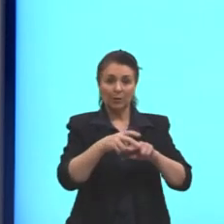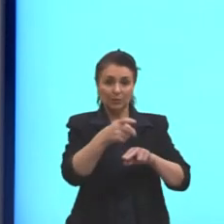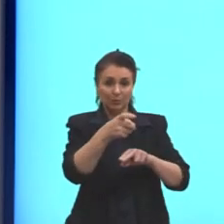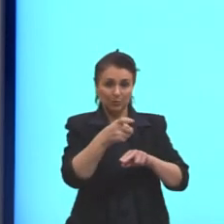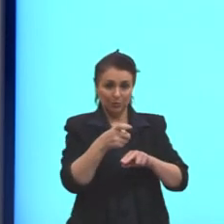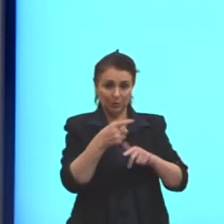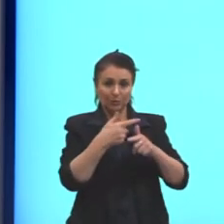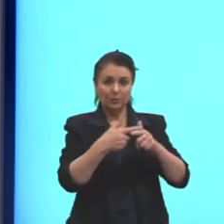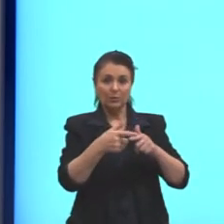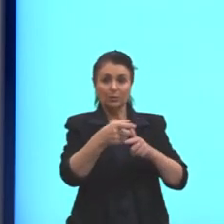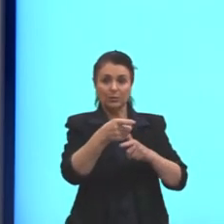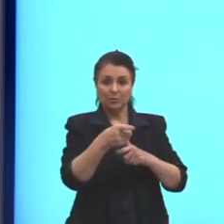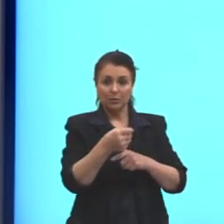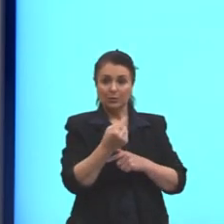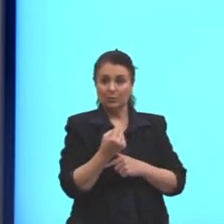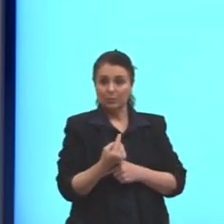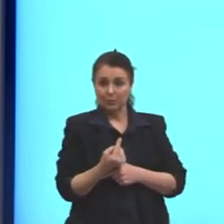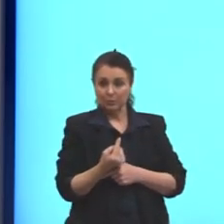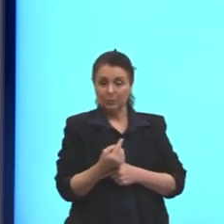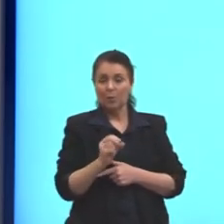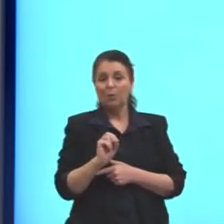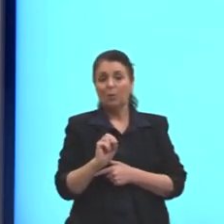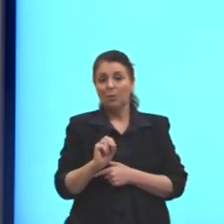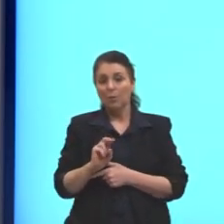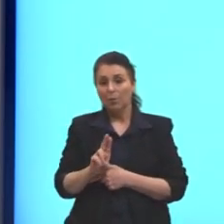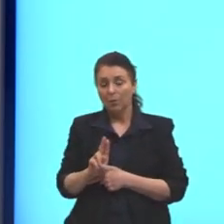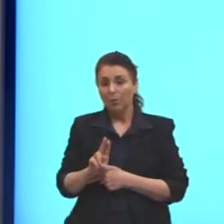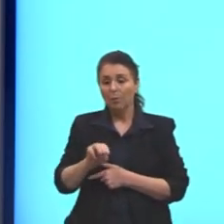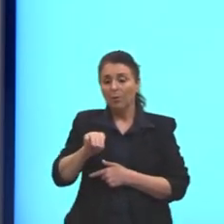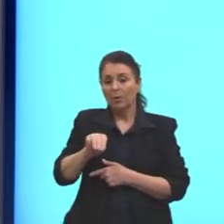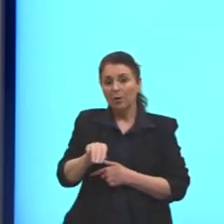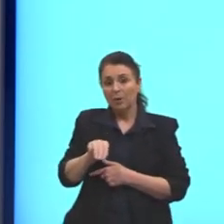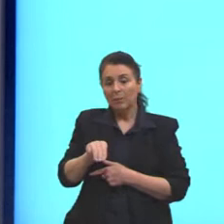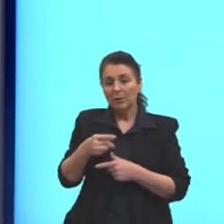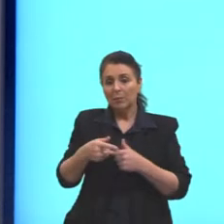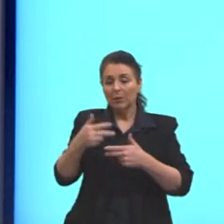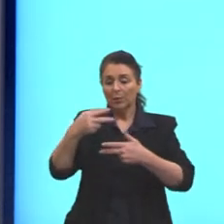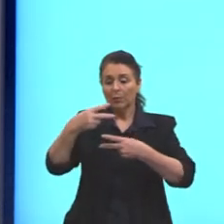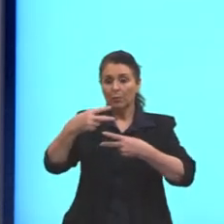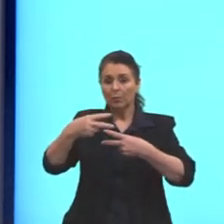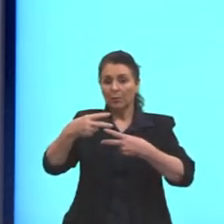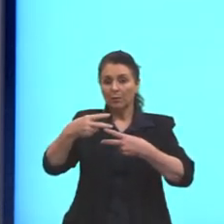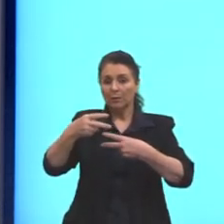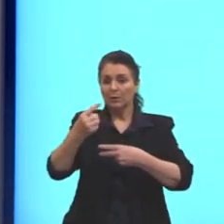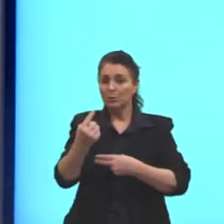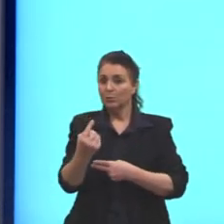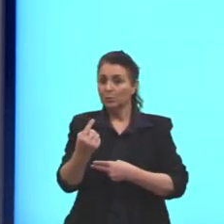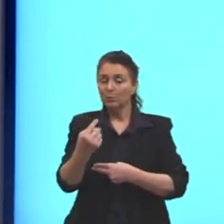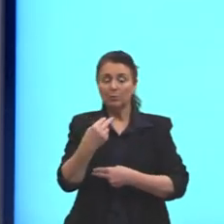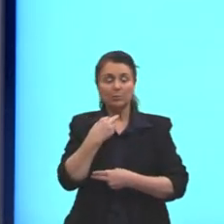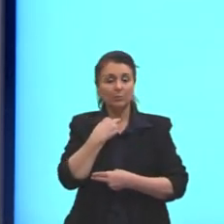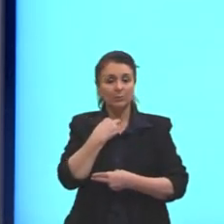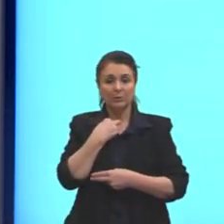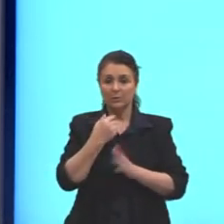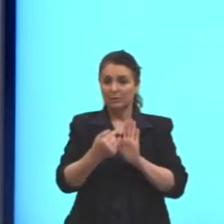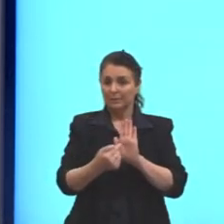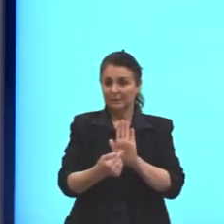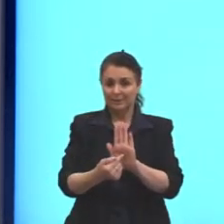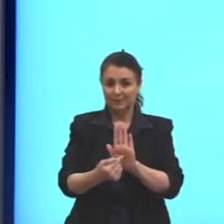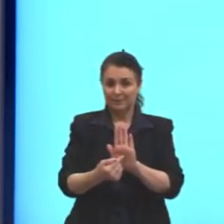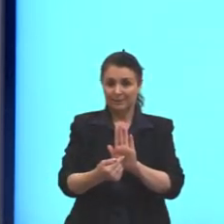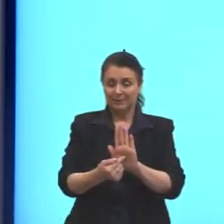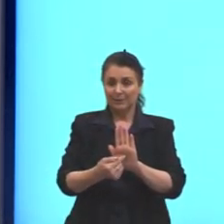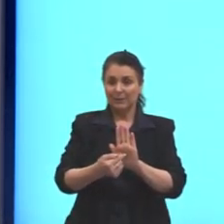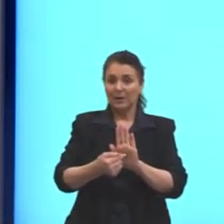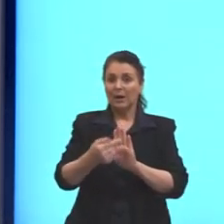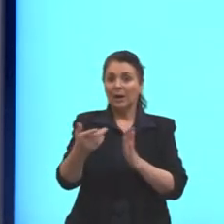x o ou simplesmente M porque o coeficiente um não precisa aparecer né já